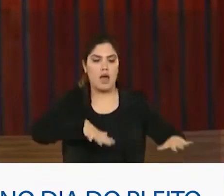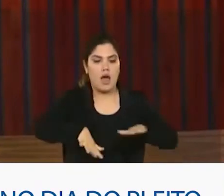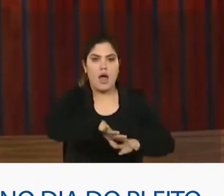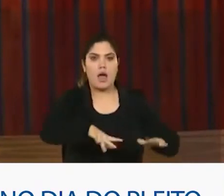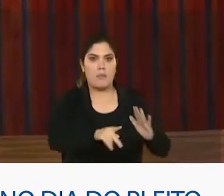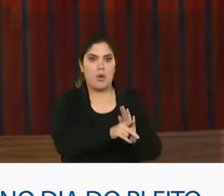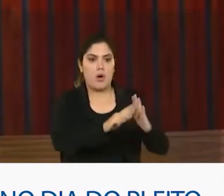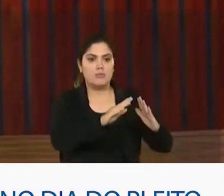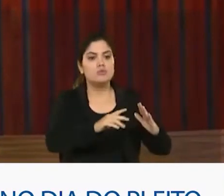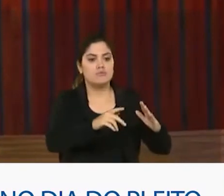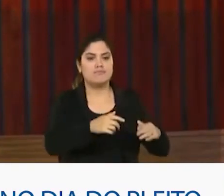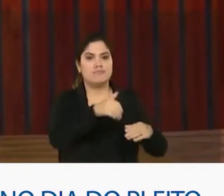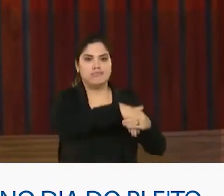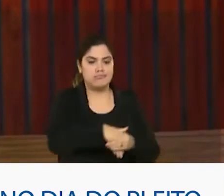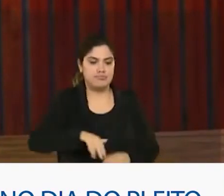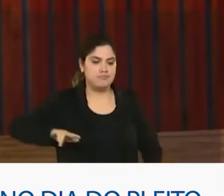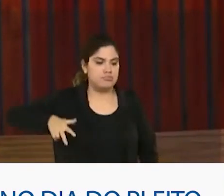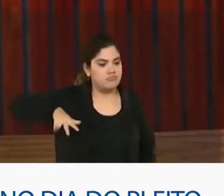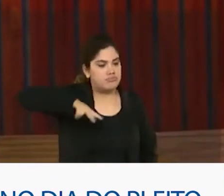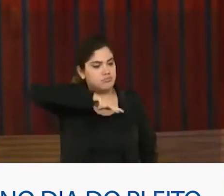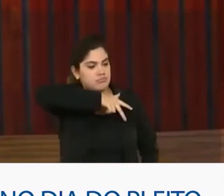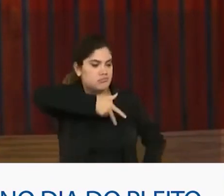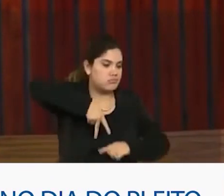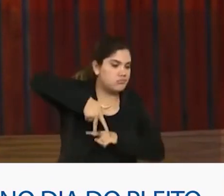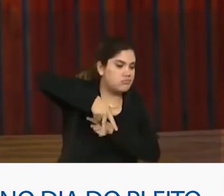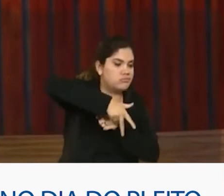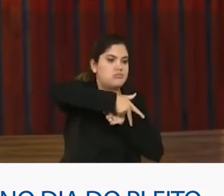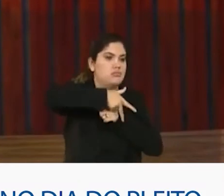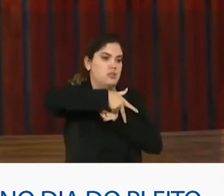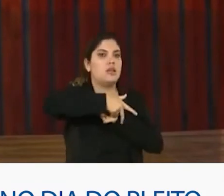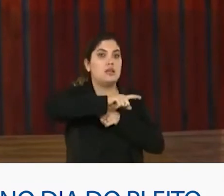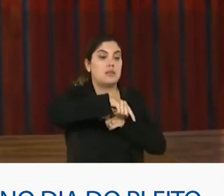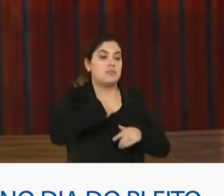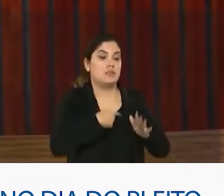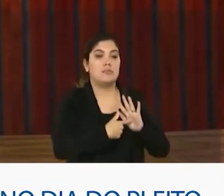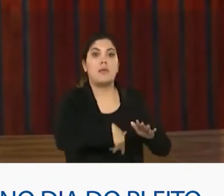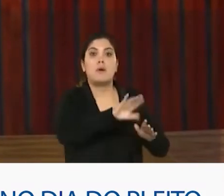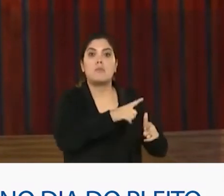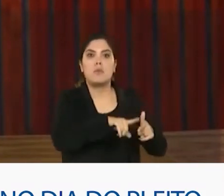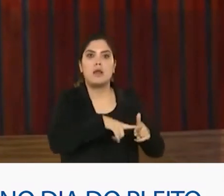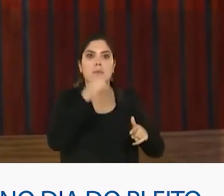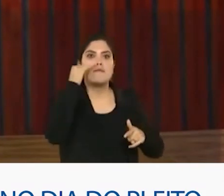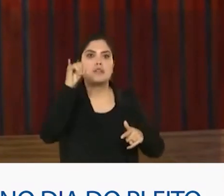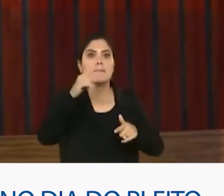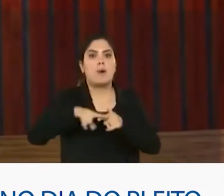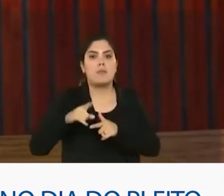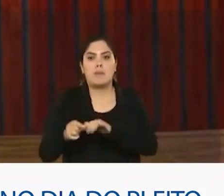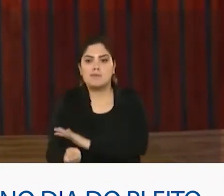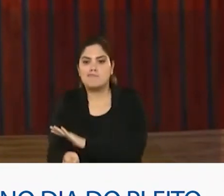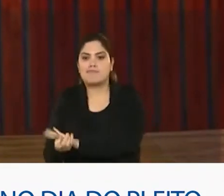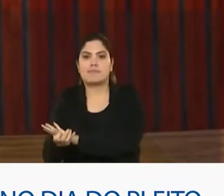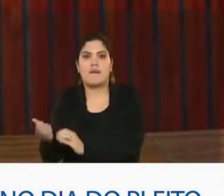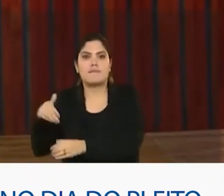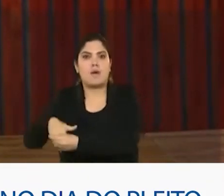previamente identificadas como mais problemáticas, a fim de auxiliar, evitar alguns crimes como boca de urna,